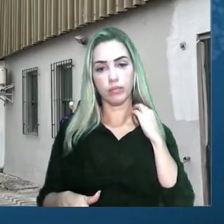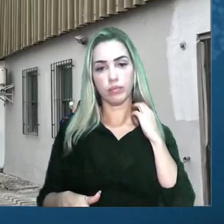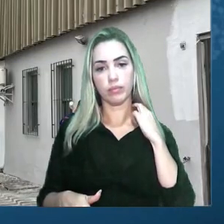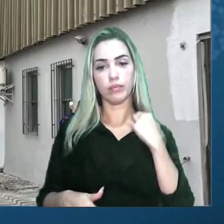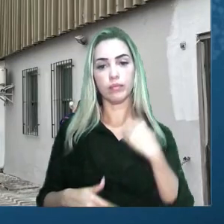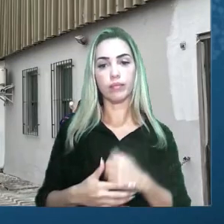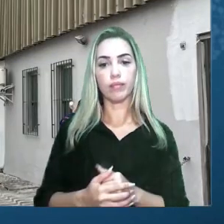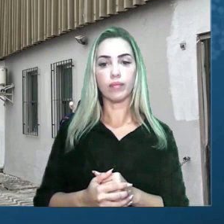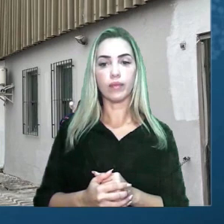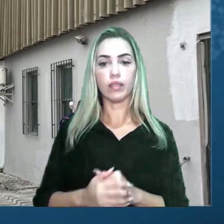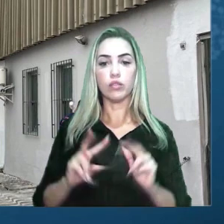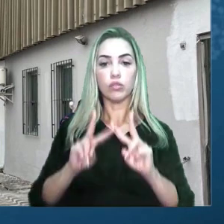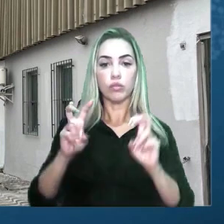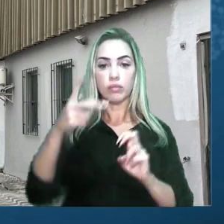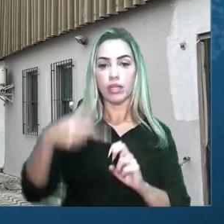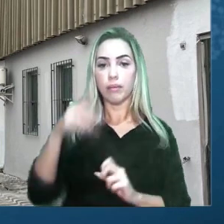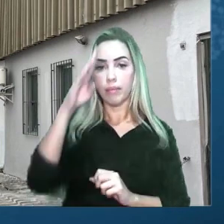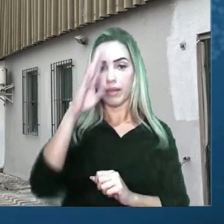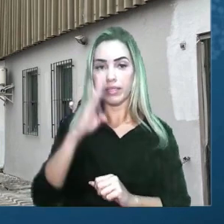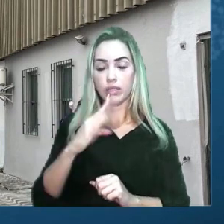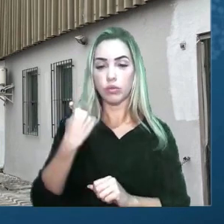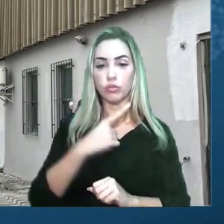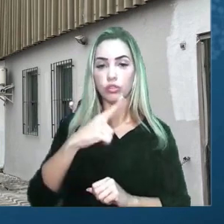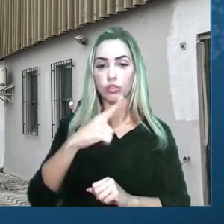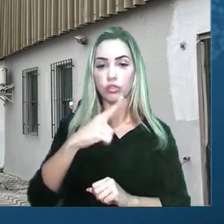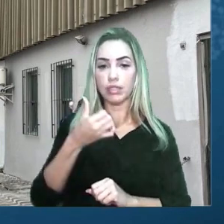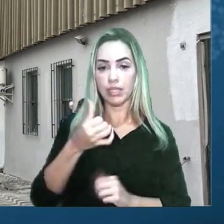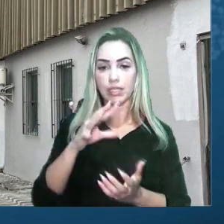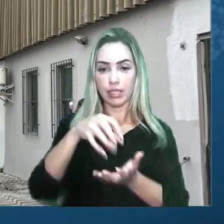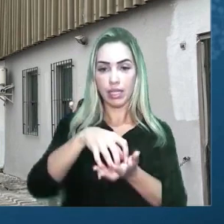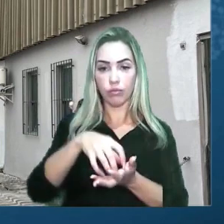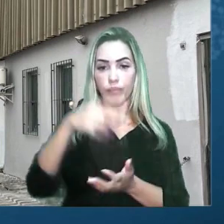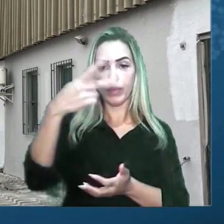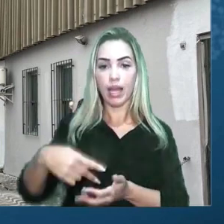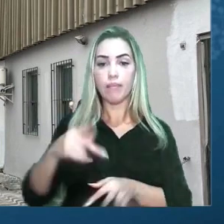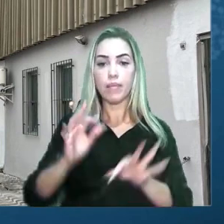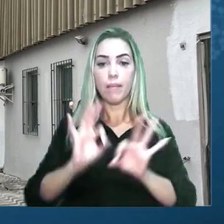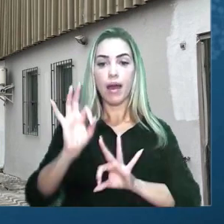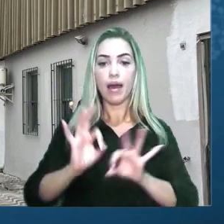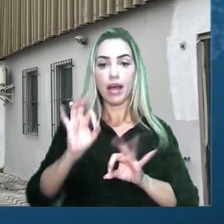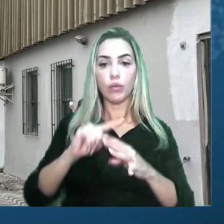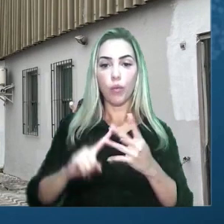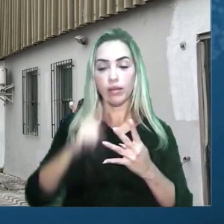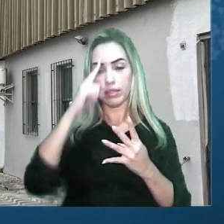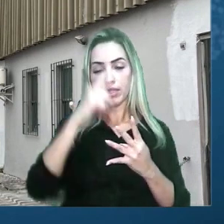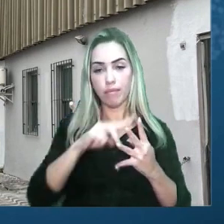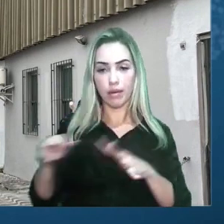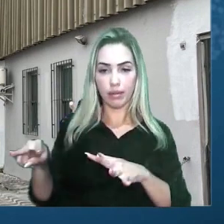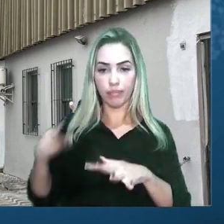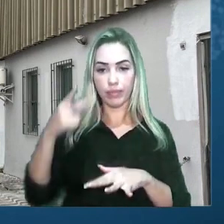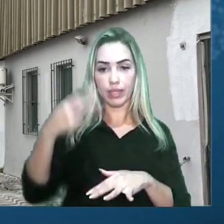A nível de Brasil, nós tivemos 6 centros, e alguns deles foram preparados em 4 semanas. Aqui nós